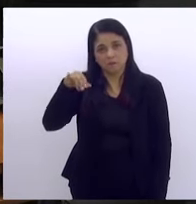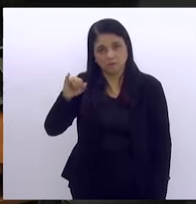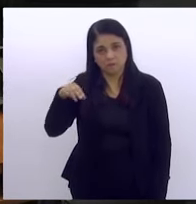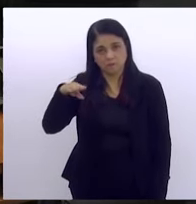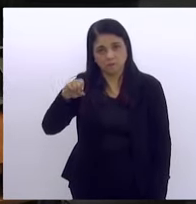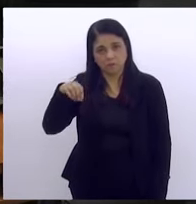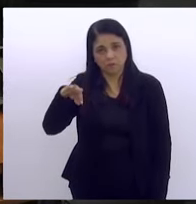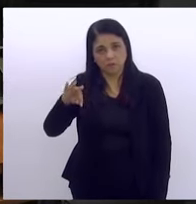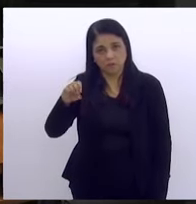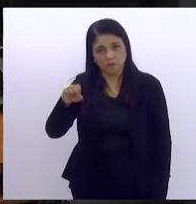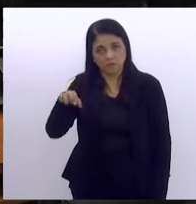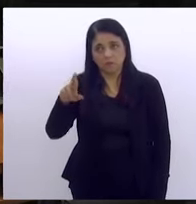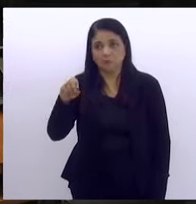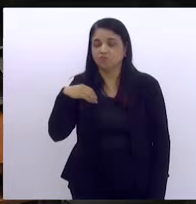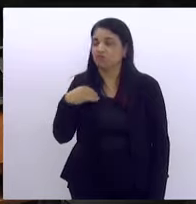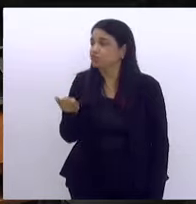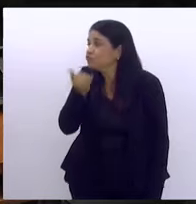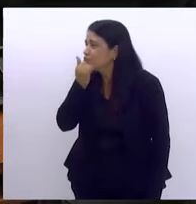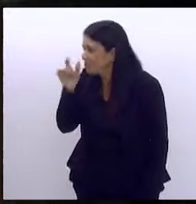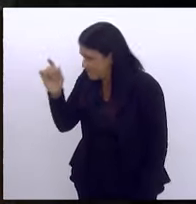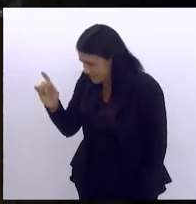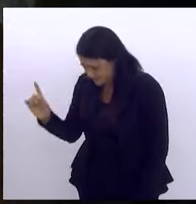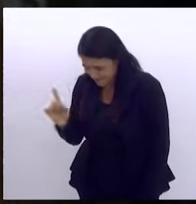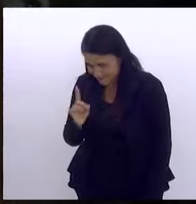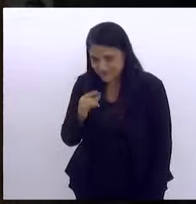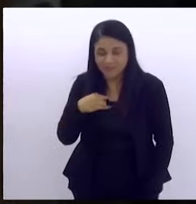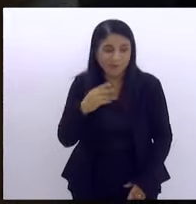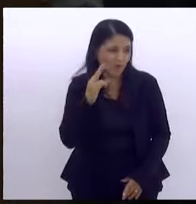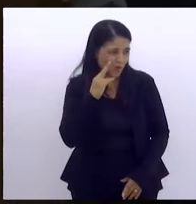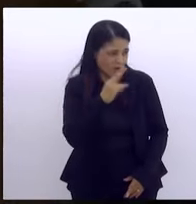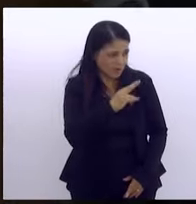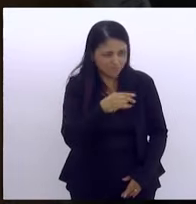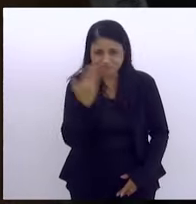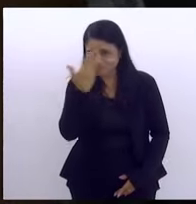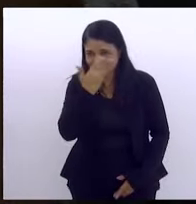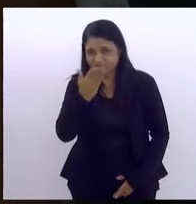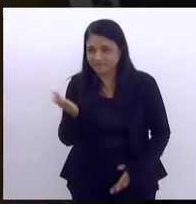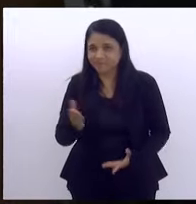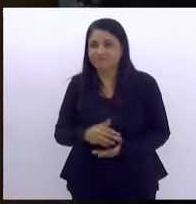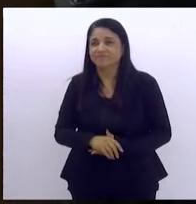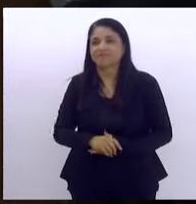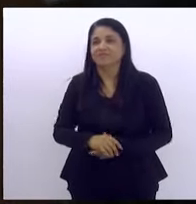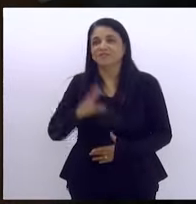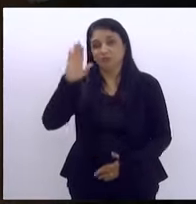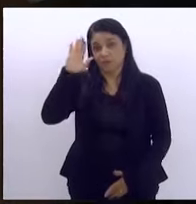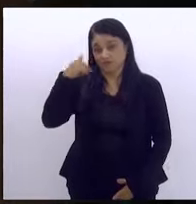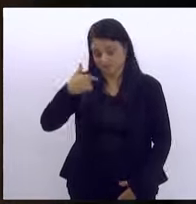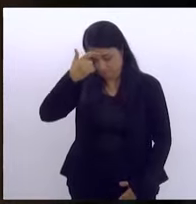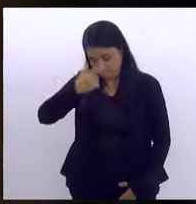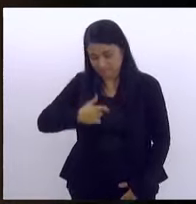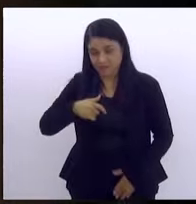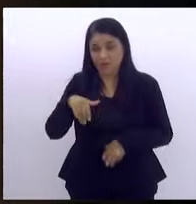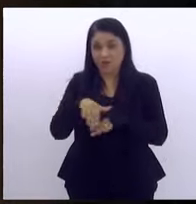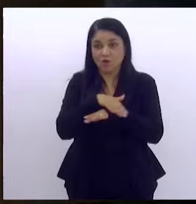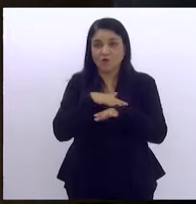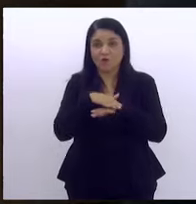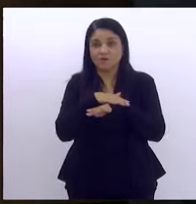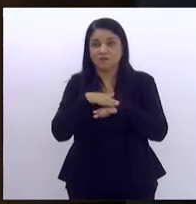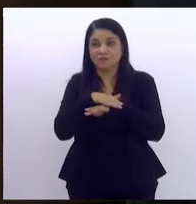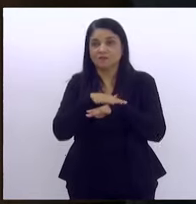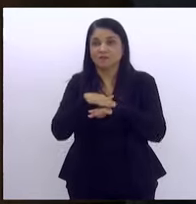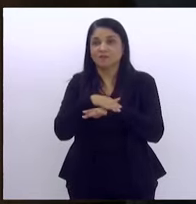Deputado Fred... Ah, Dani, tá aí, desculpa, tô aqui, Dani. Estou aqui. Eu olhei para ali e não te vi. Não, estou aqui conversando um pouco, mostrando que sou